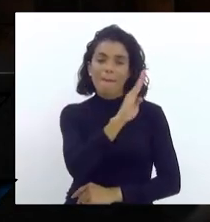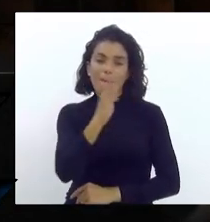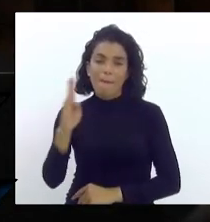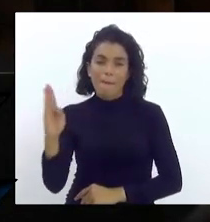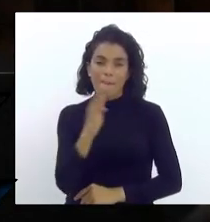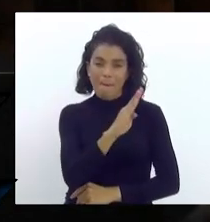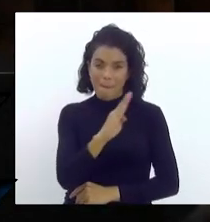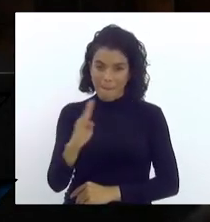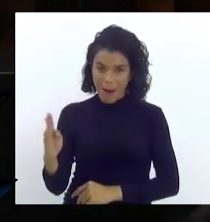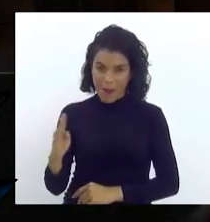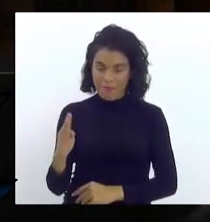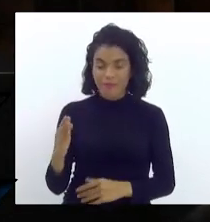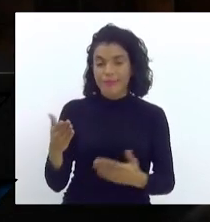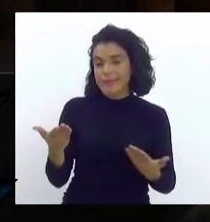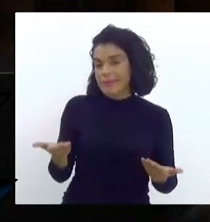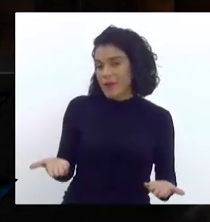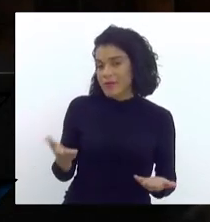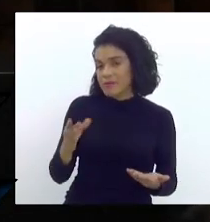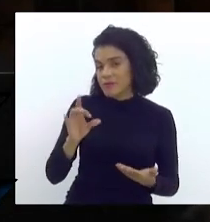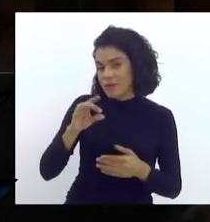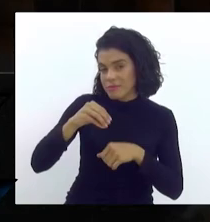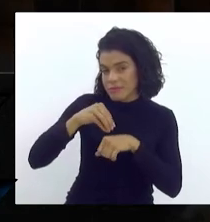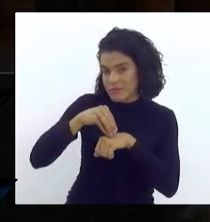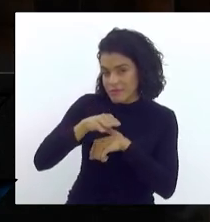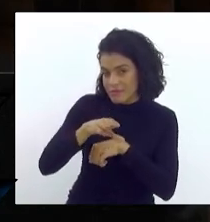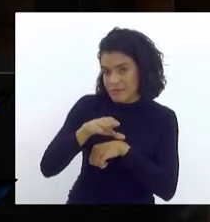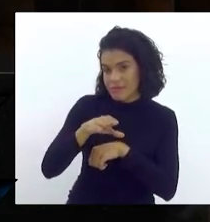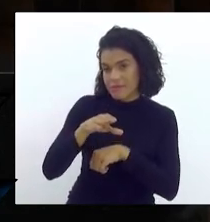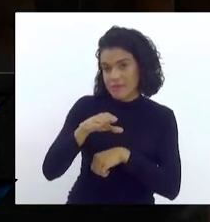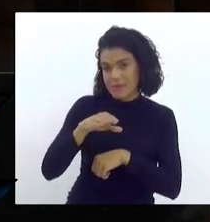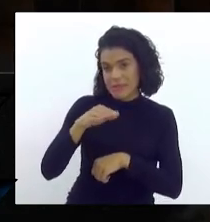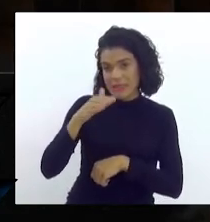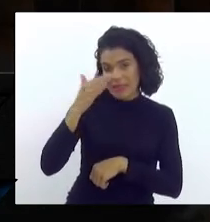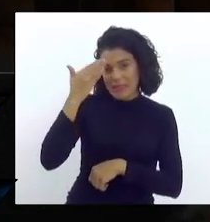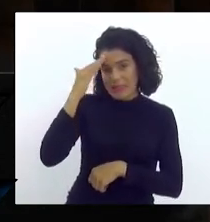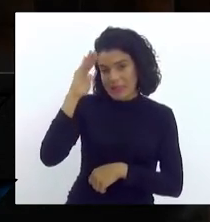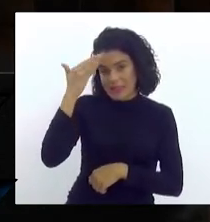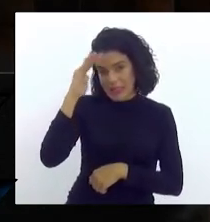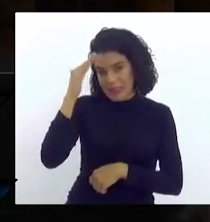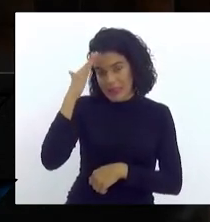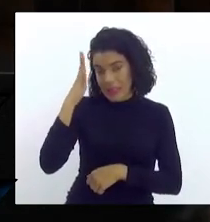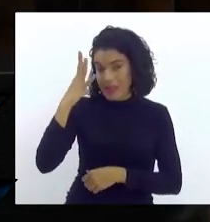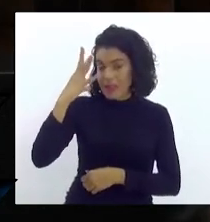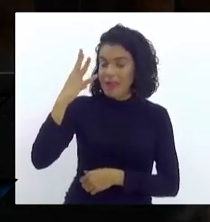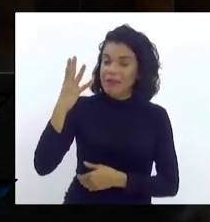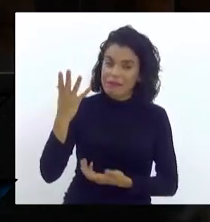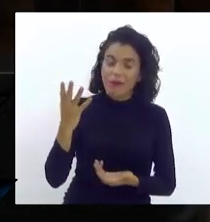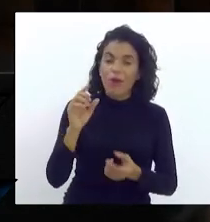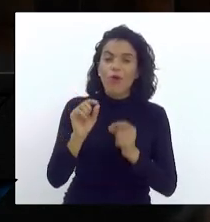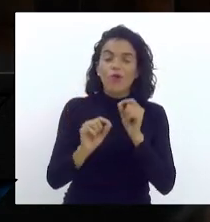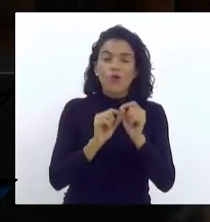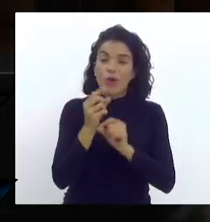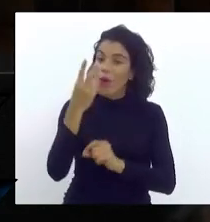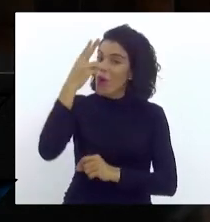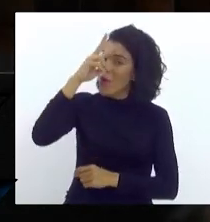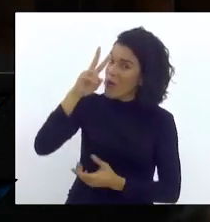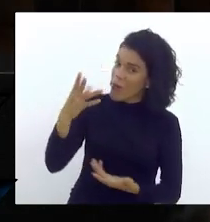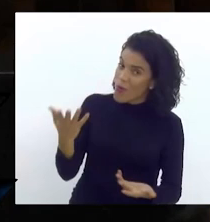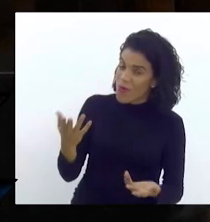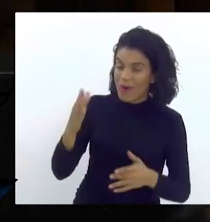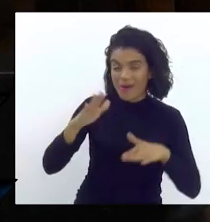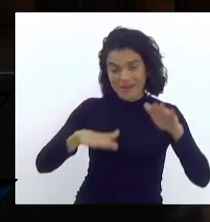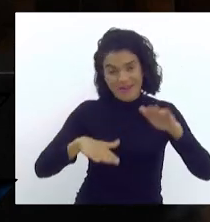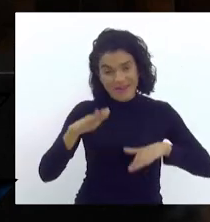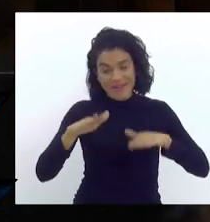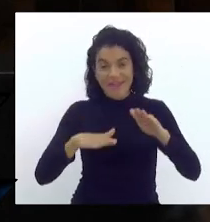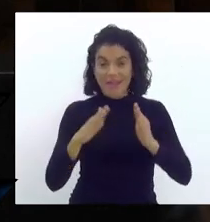Então, só para deixar mais ou menos vocês sabendo ou relembrando, nós